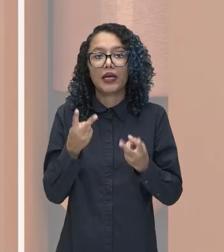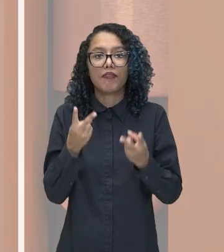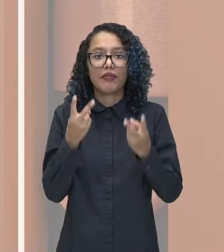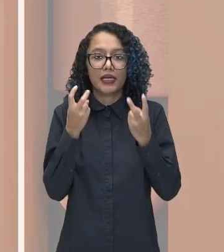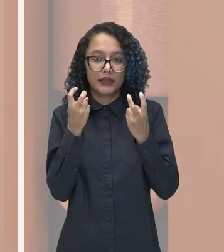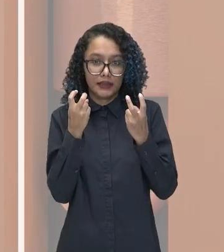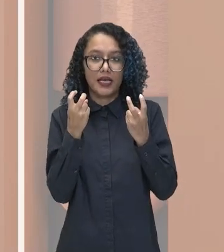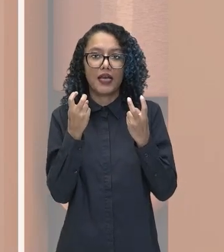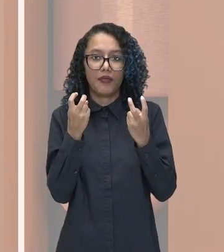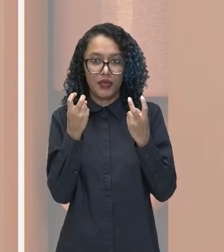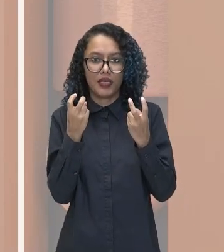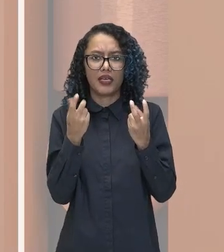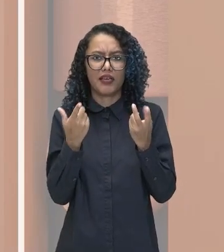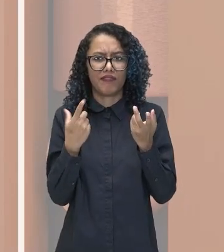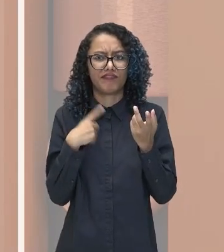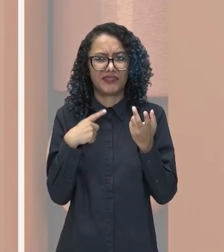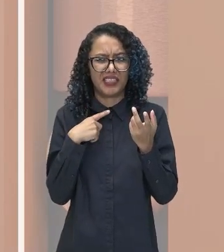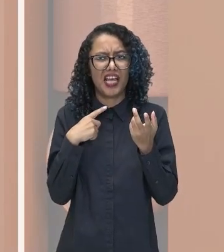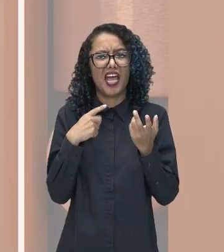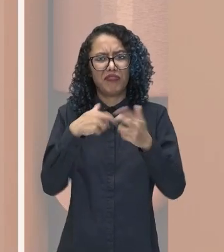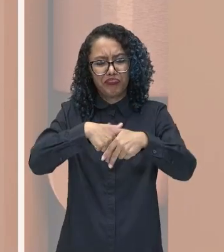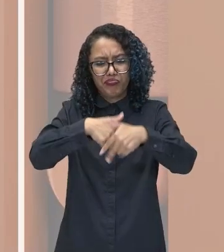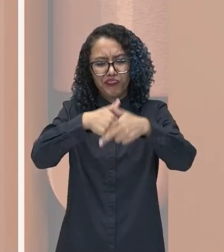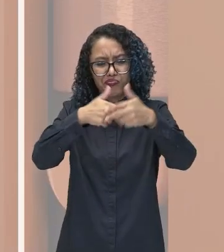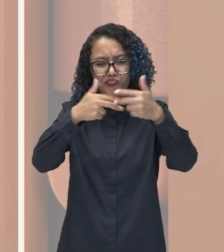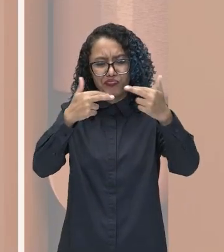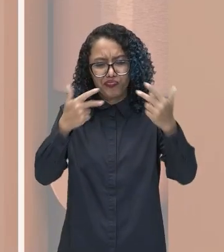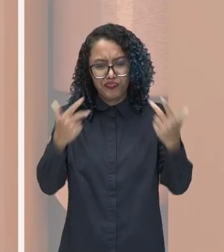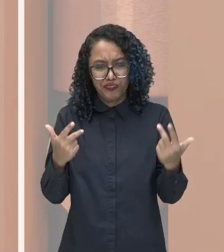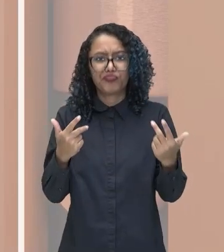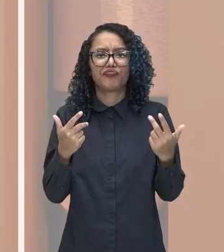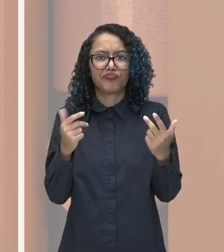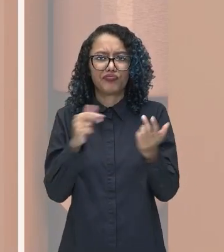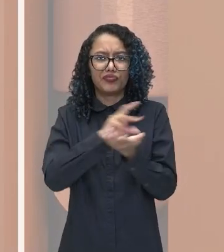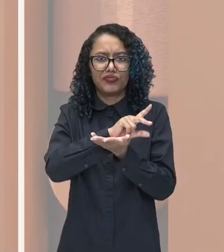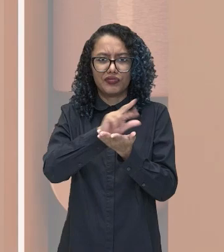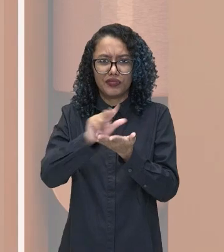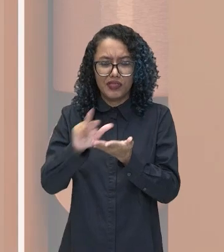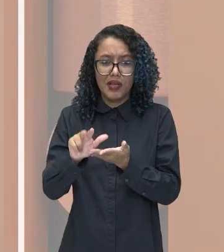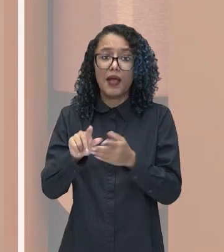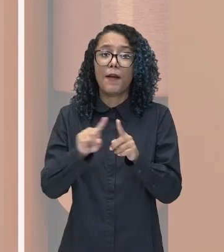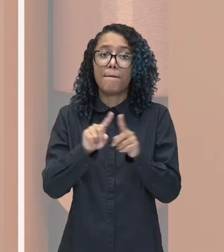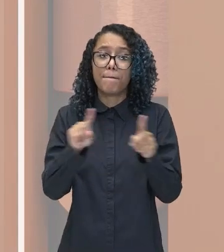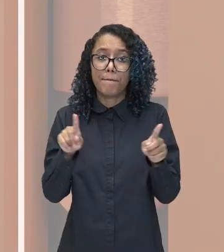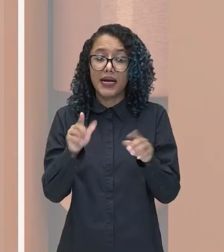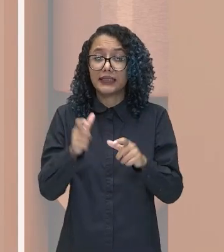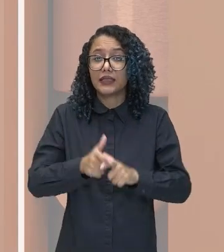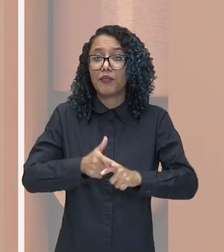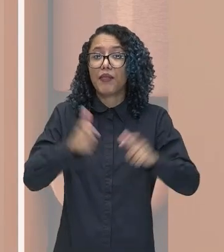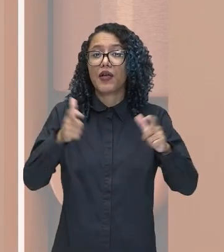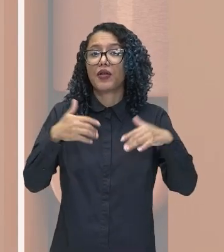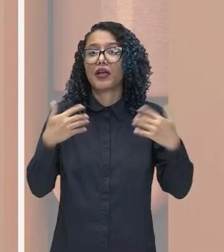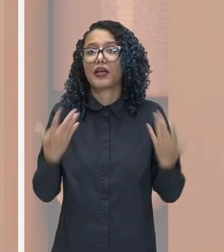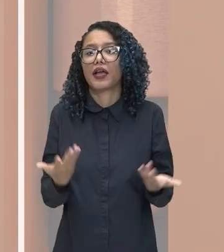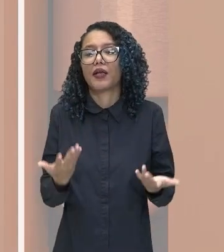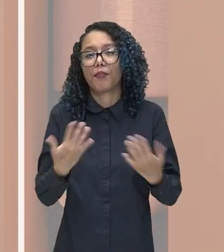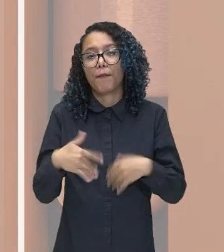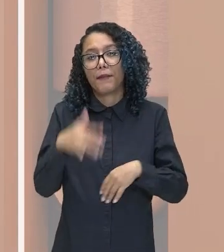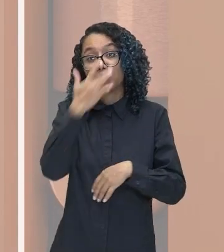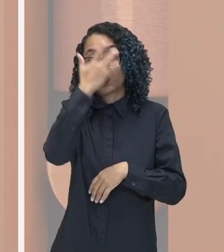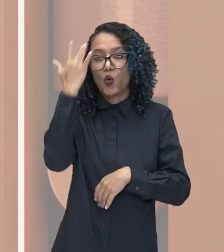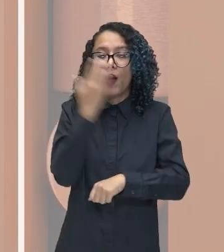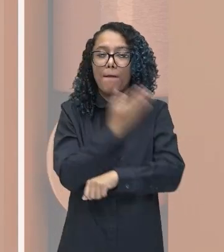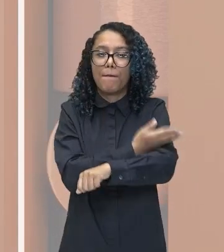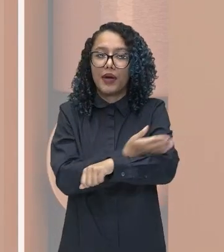né, que mesmo tendo essa grande diversidade, acaba tendo em maior quantidade os brancos com o período ali da